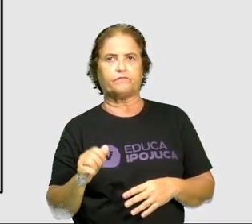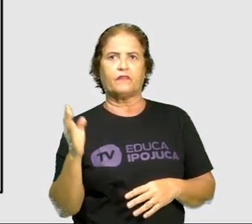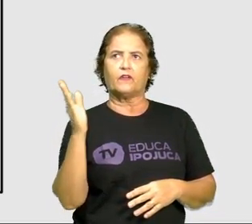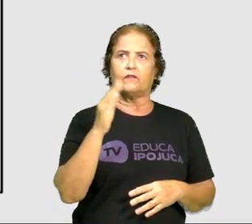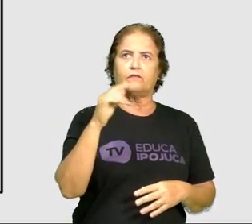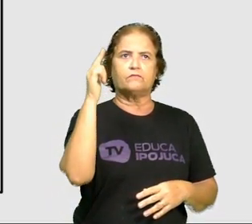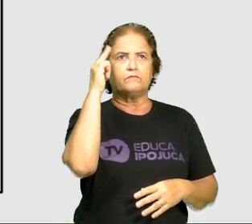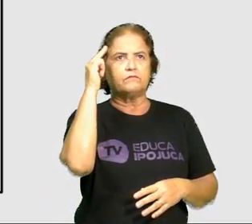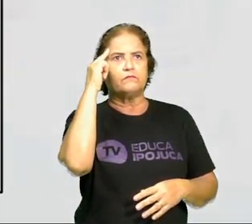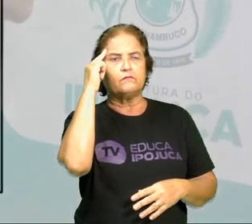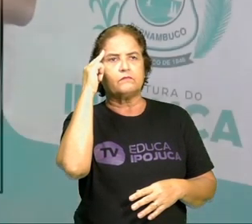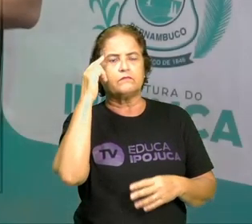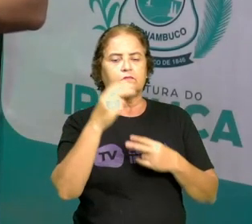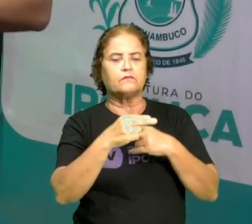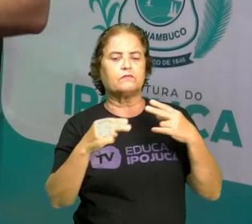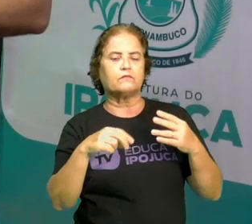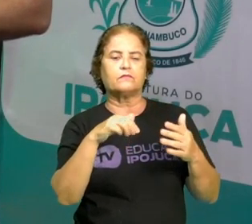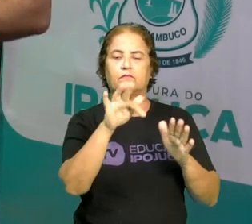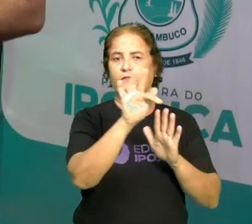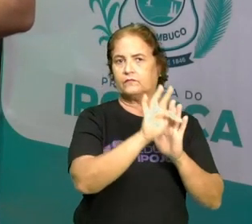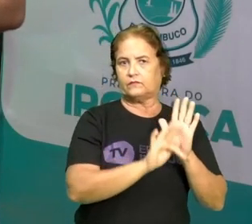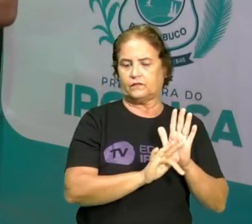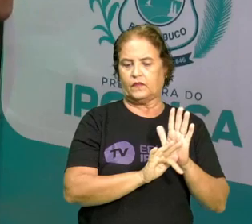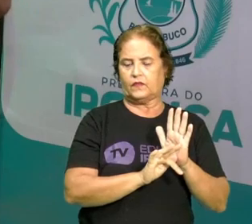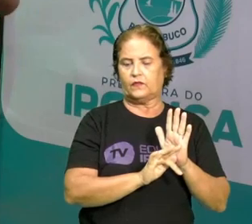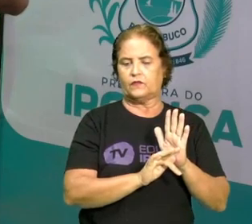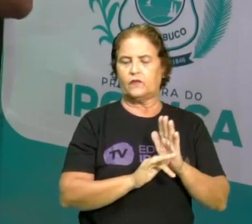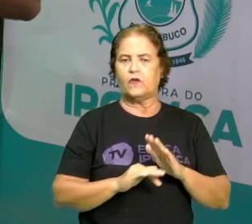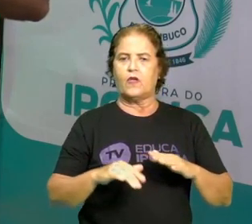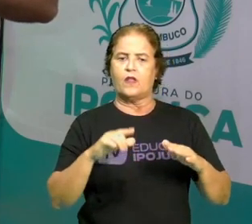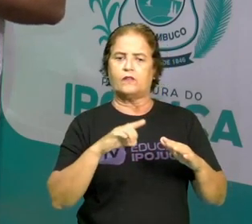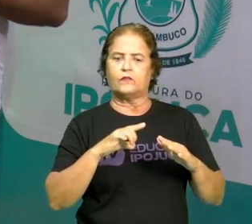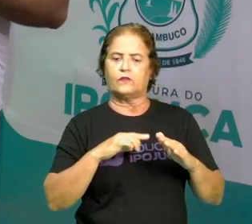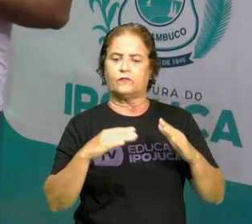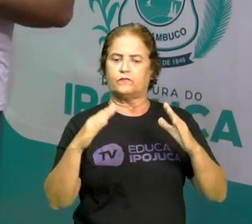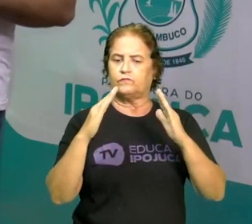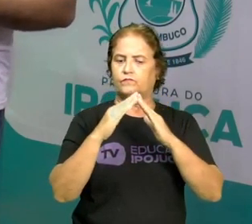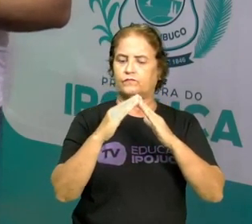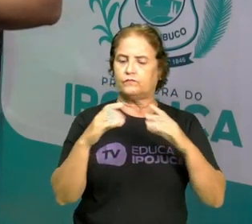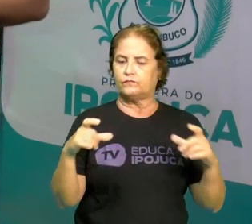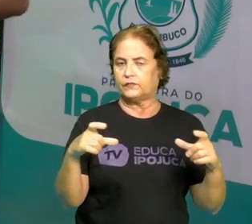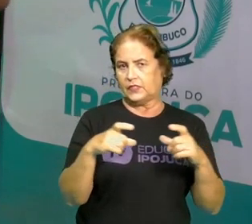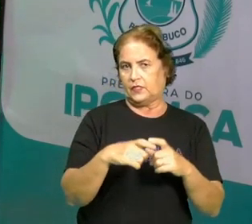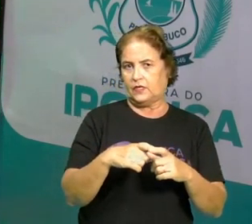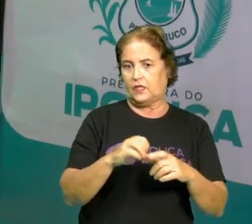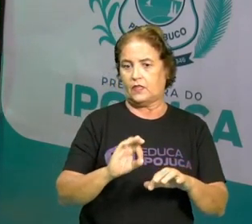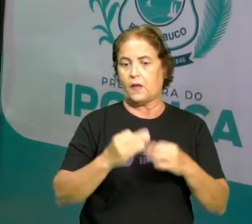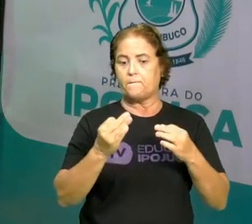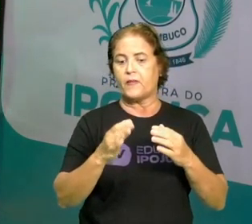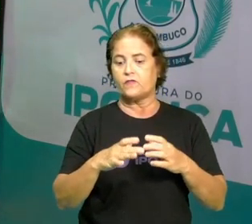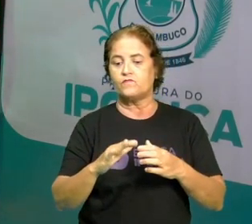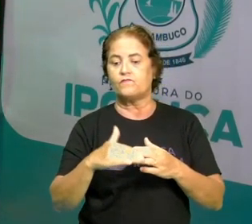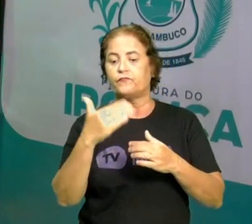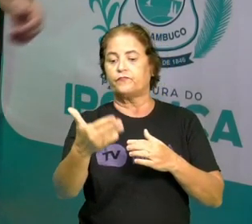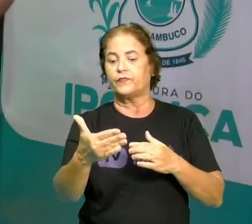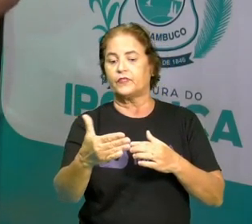elementos do texto. Ela diz que mora em uma casa pequena, porém, com um quintal